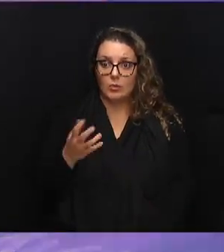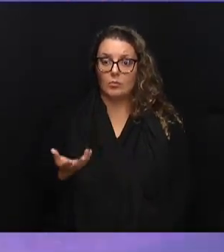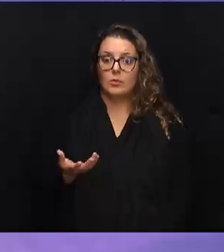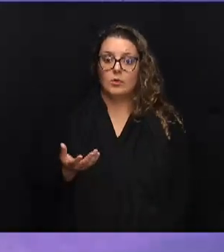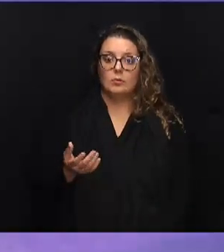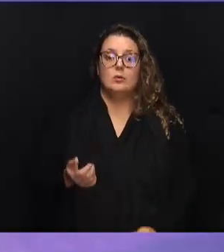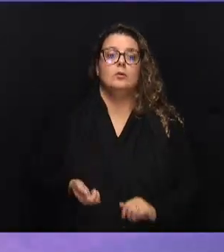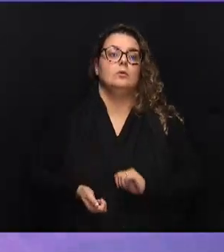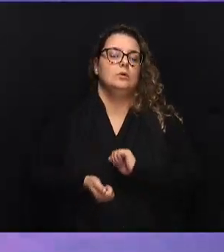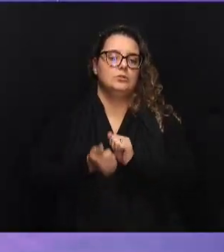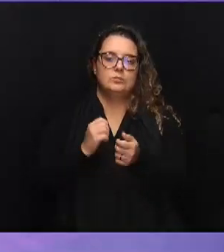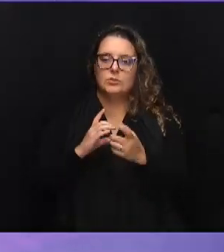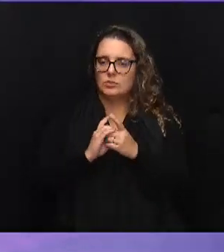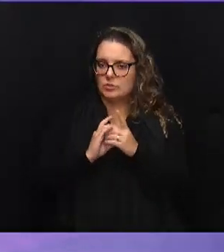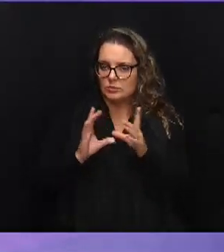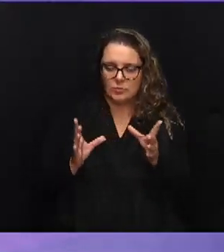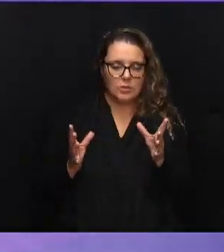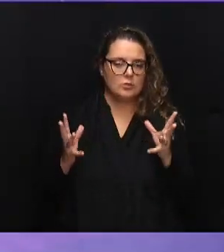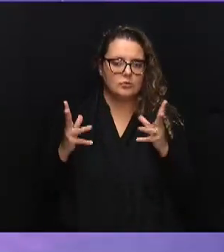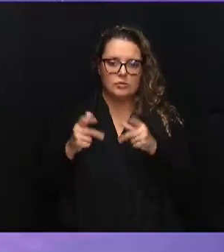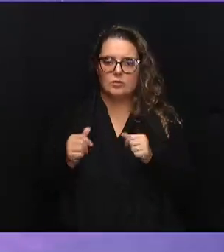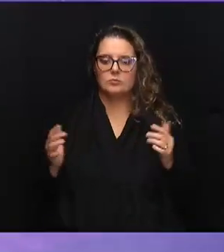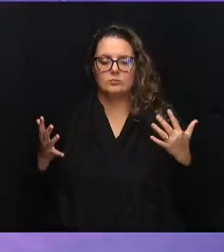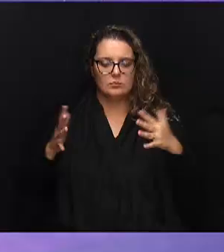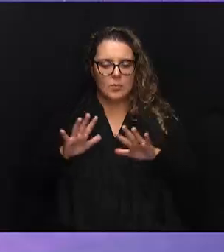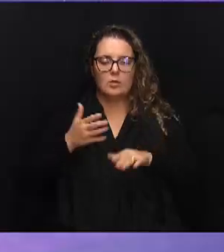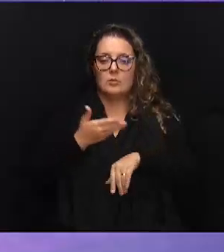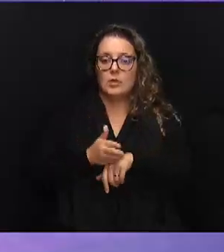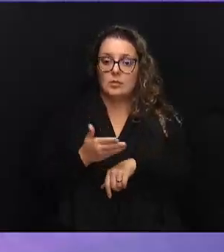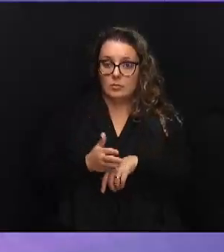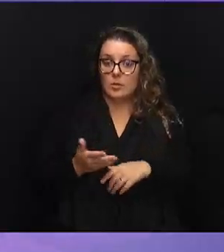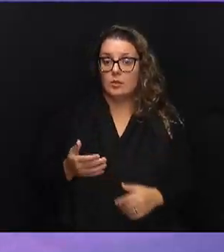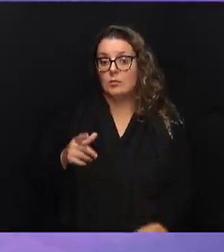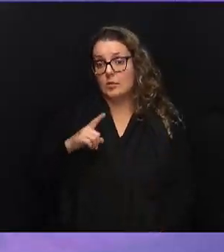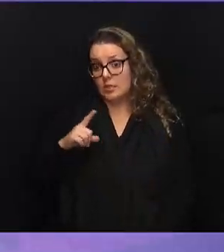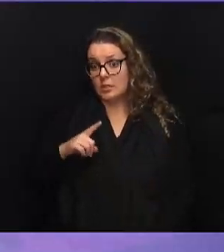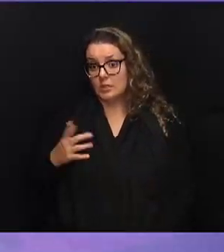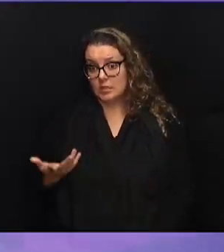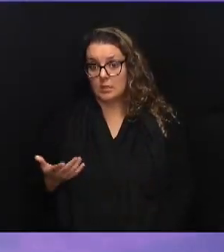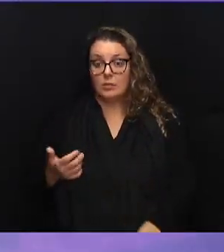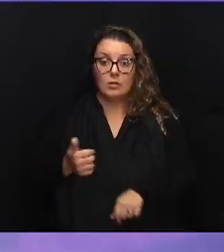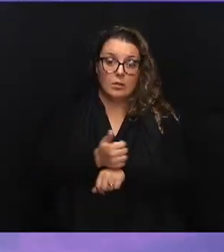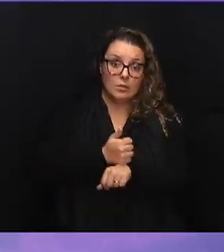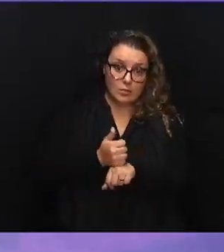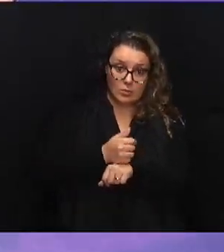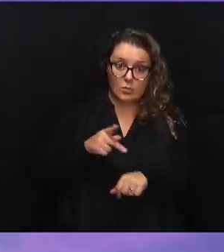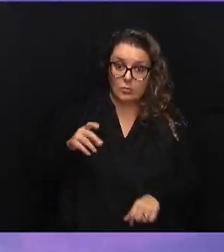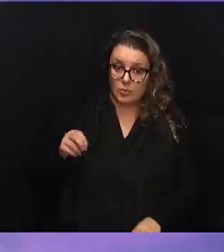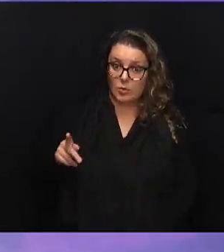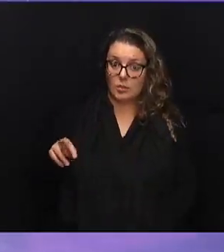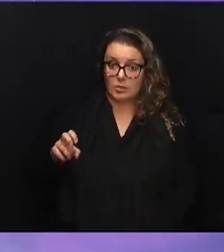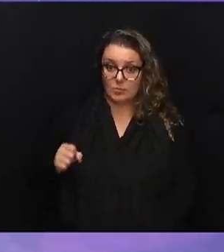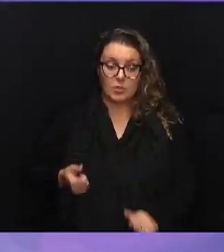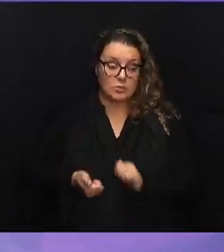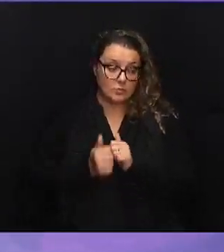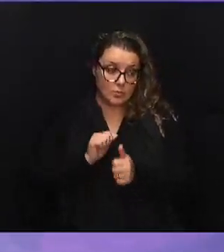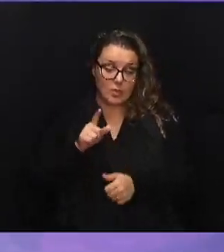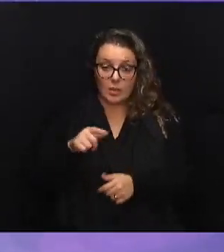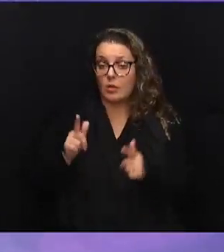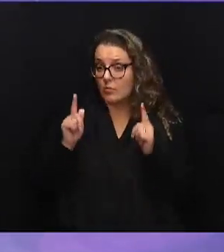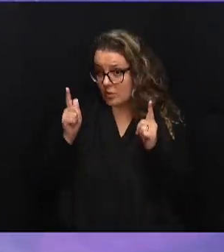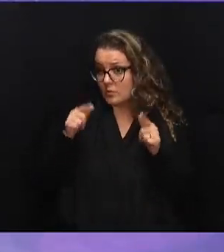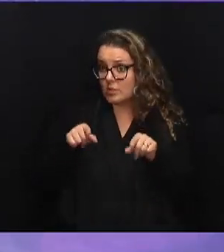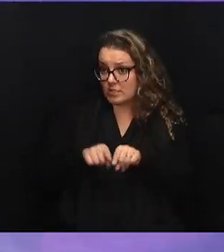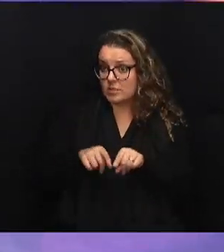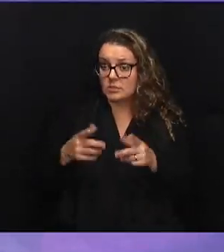em algo democrático, de trazer todo mundo para praticar. Porque assim, além de tudo, além dessa parte profissional do poker esporte, ele também é uma diversão.